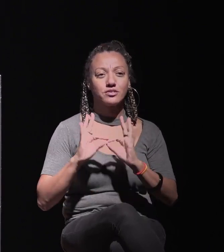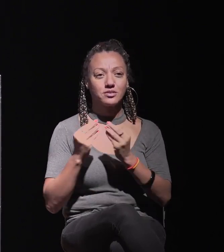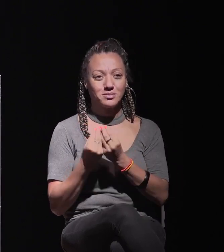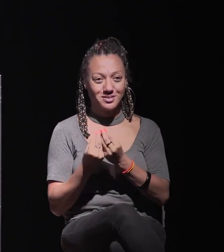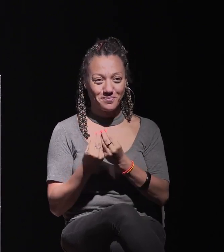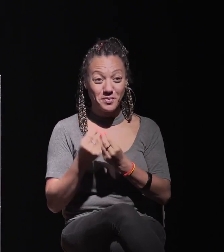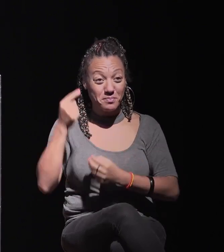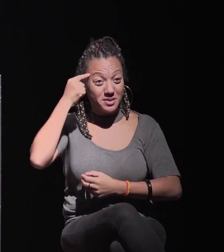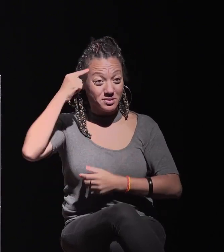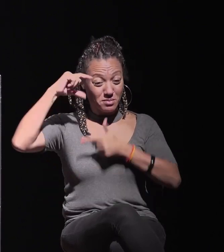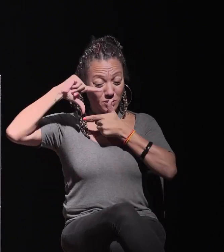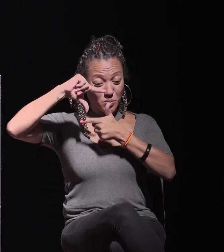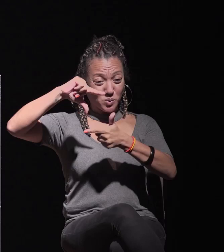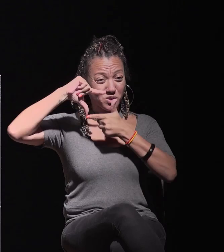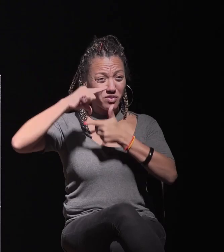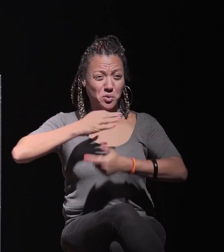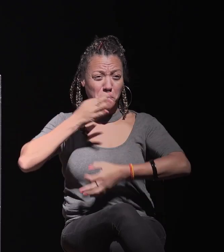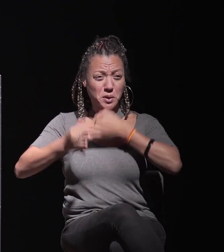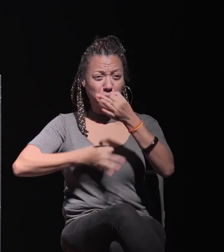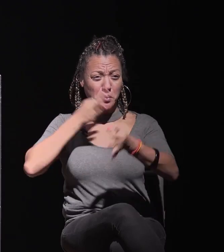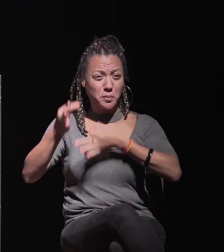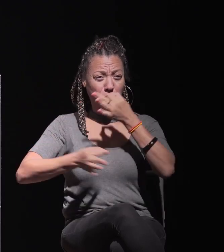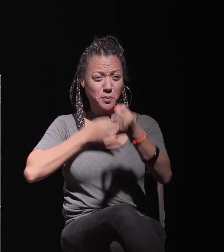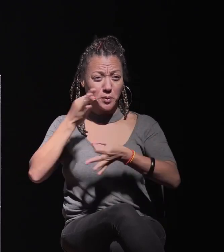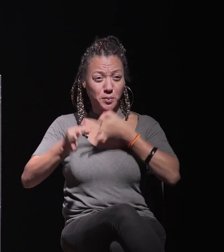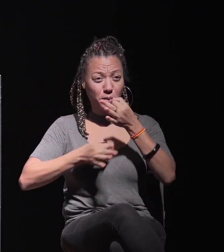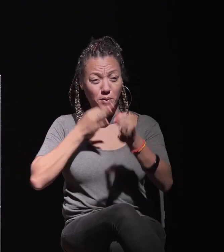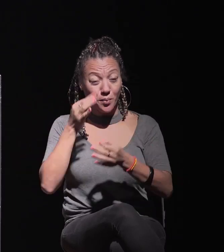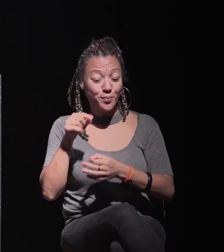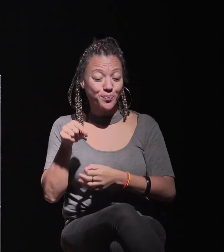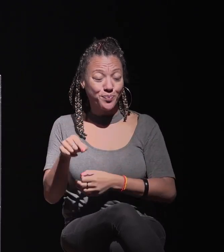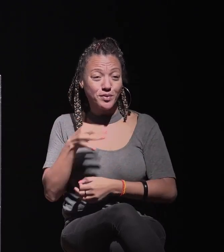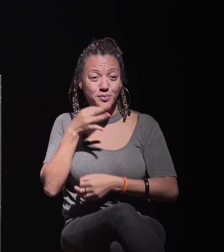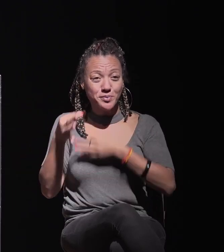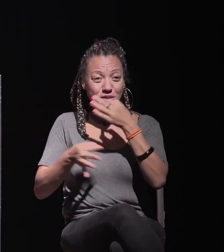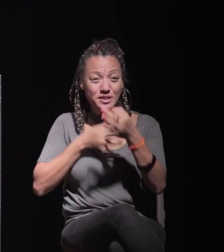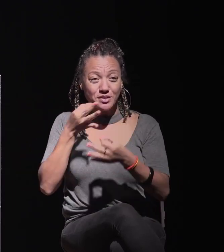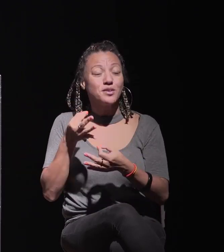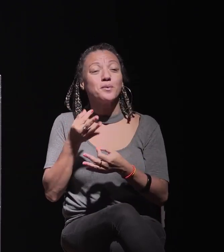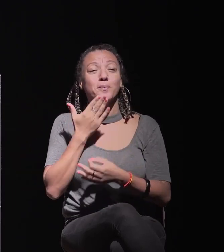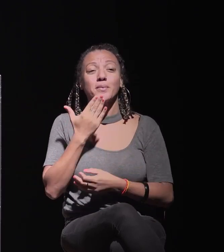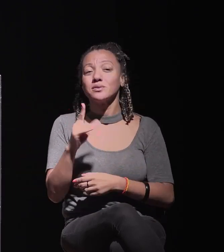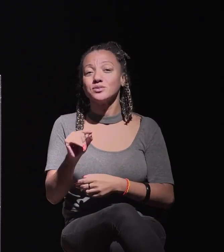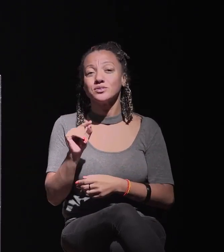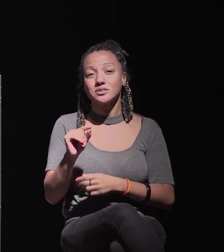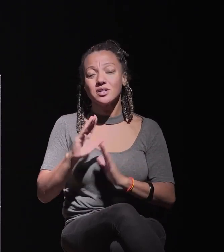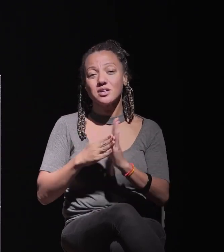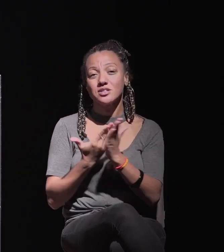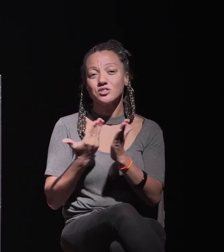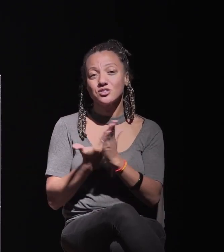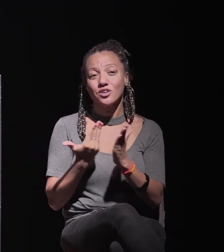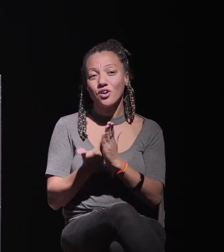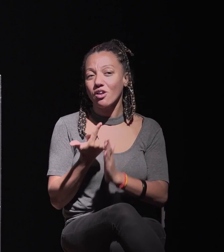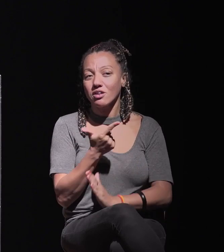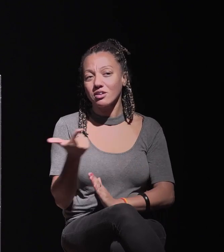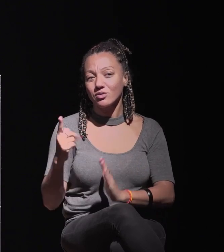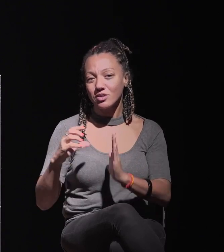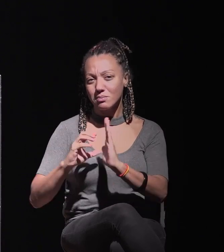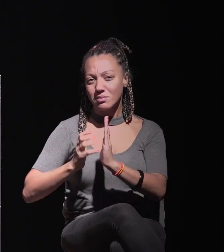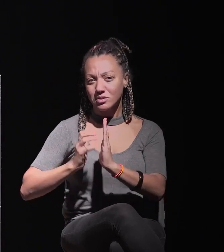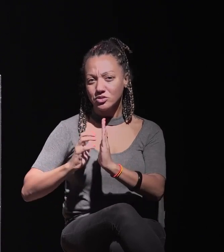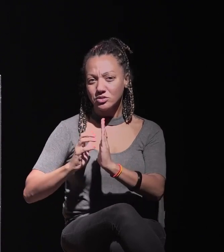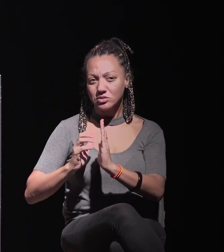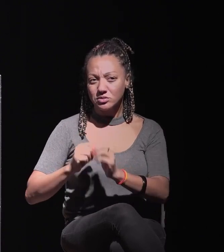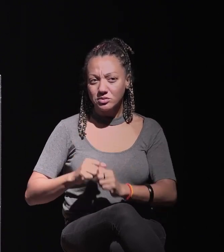famílias. Com esses argumentos, eles formulam propostas como escola sem partido, que a gente barrou